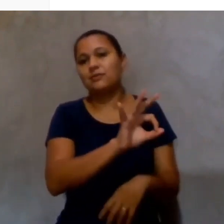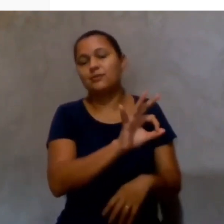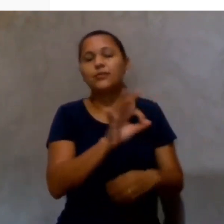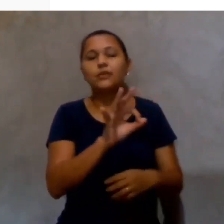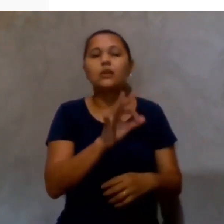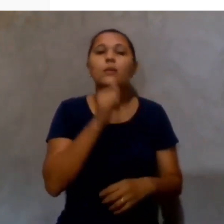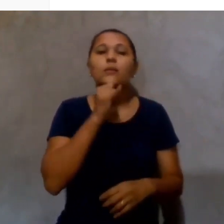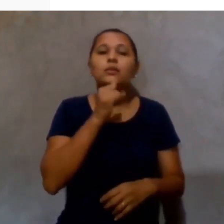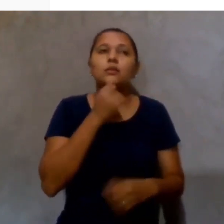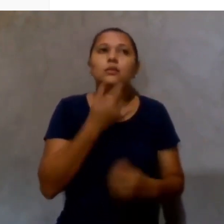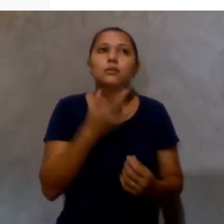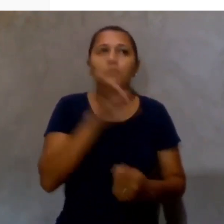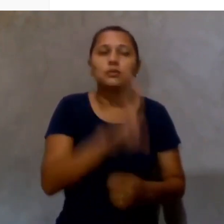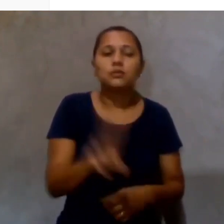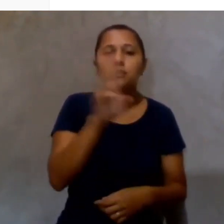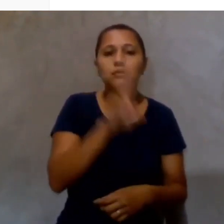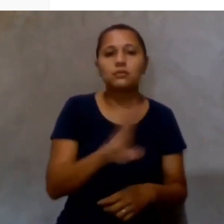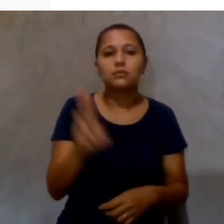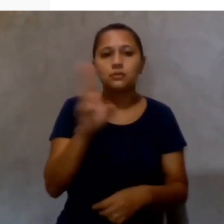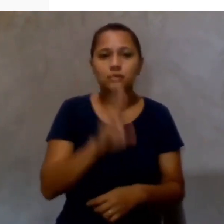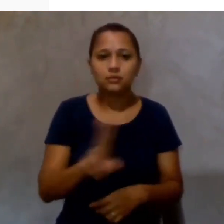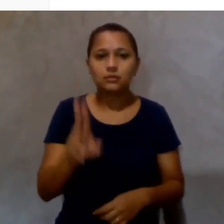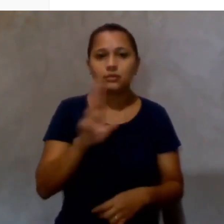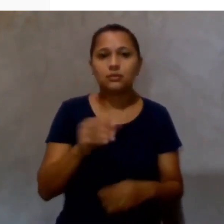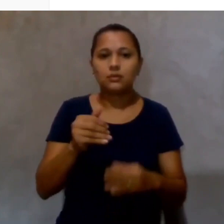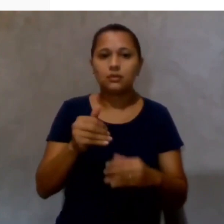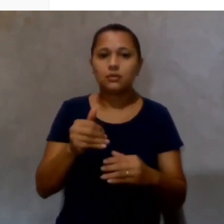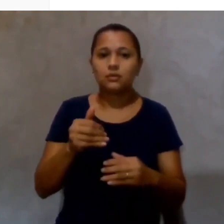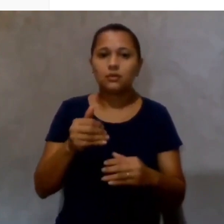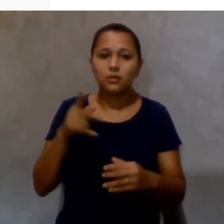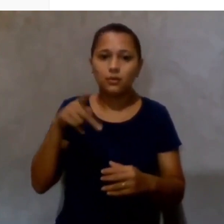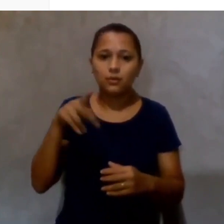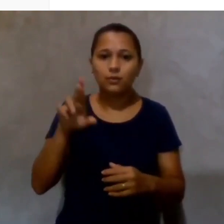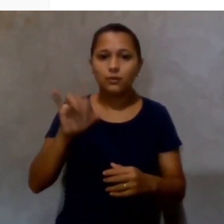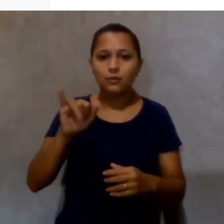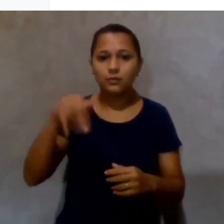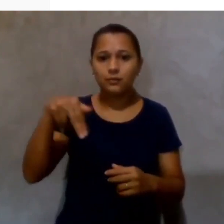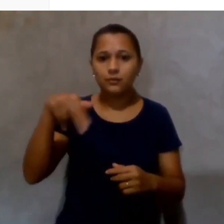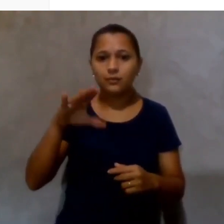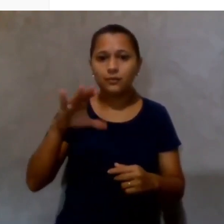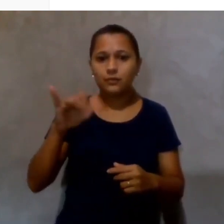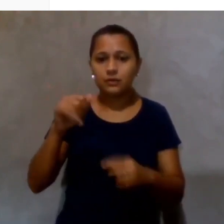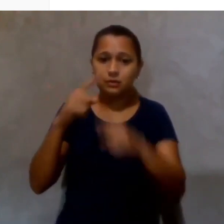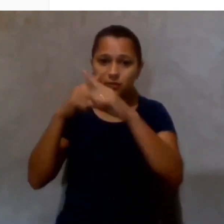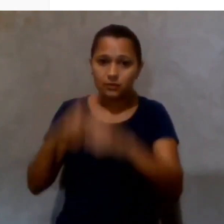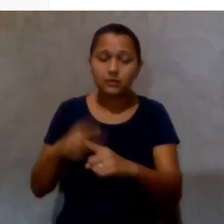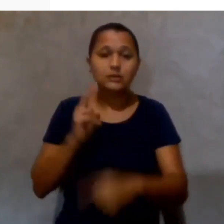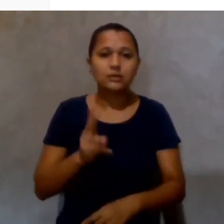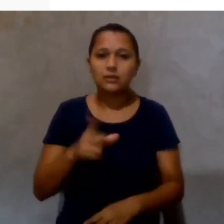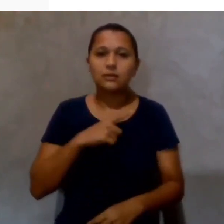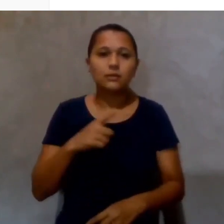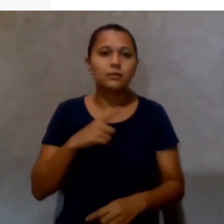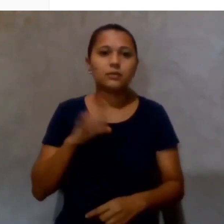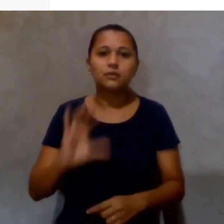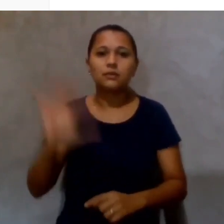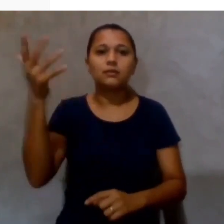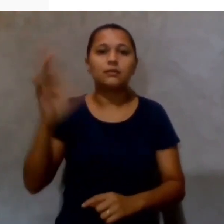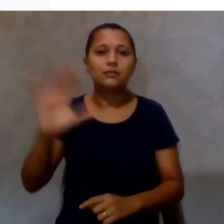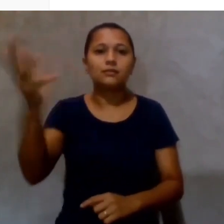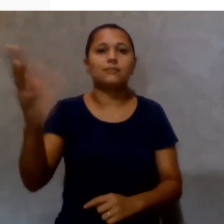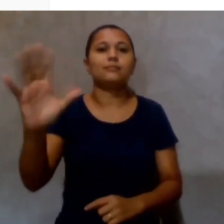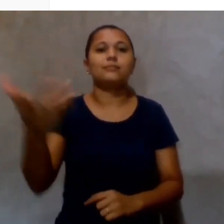seguinte, quando eu utilizo o princípio multiplicativo, eu tenho sempre